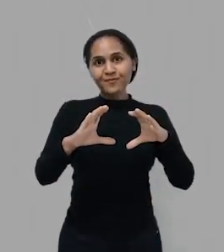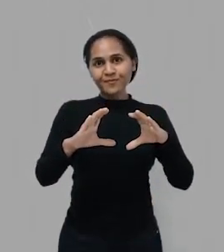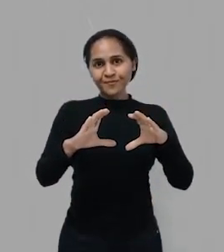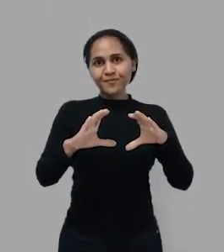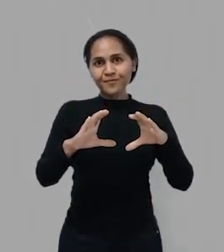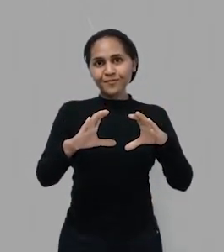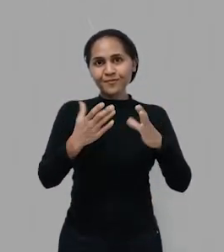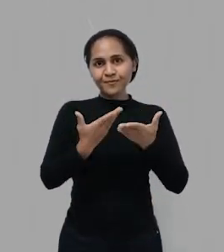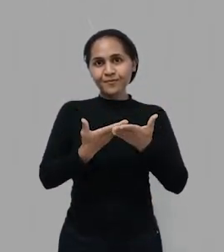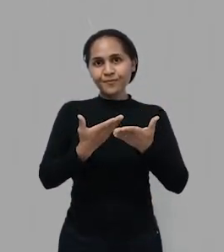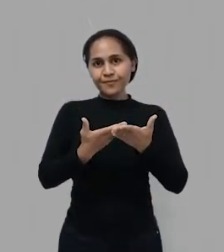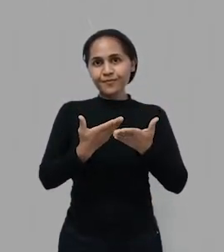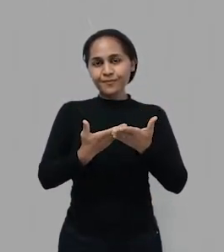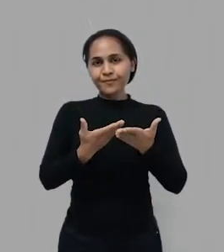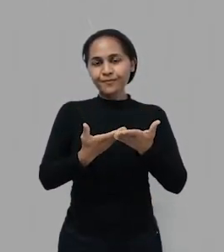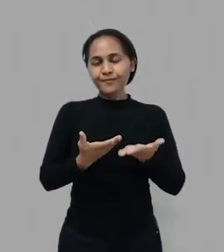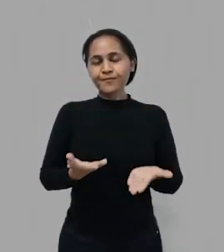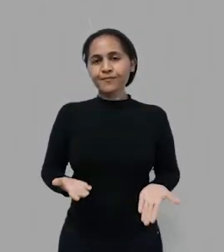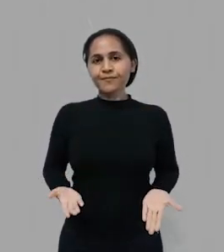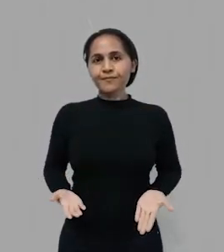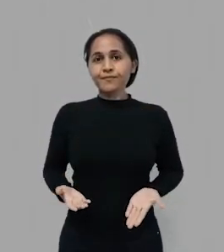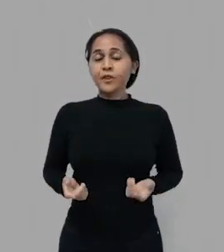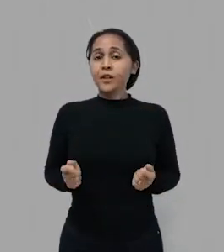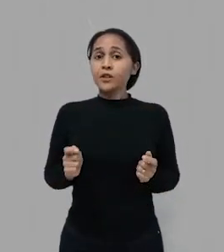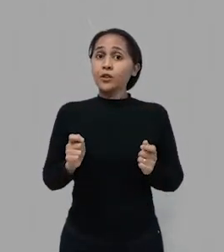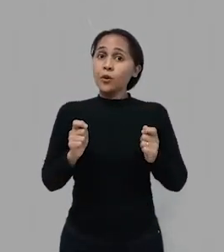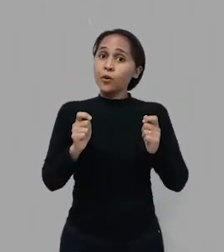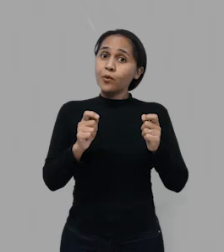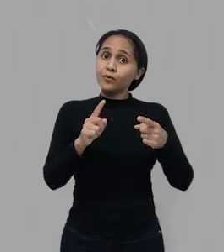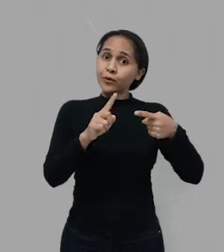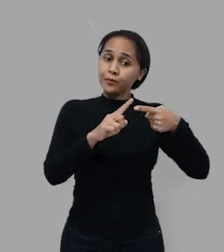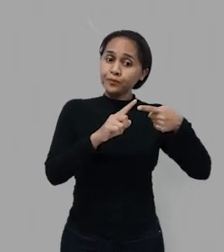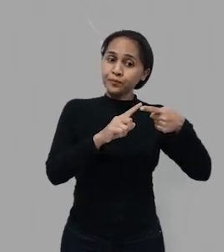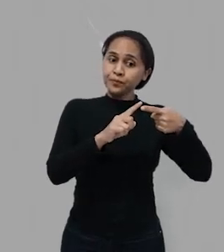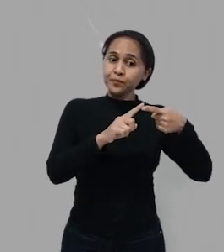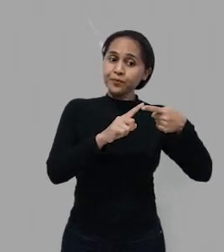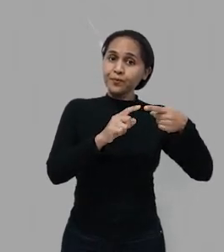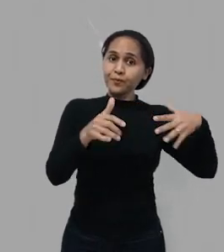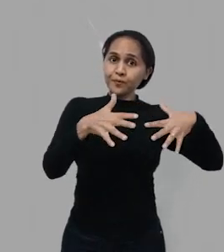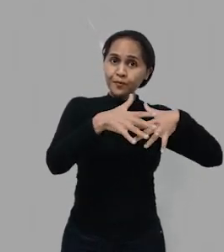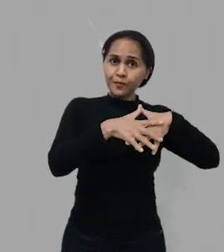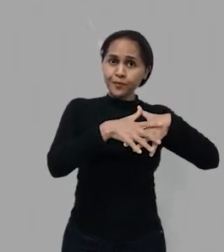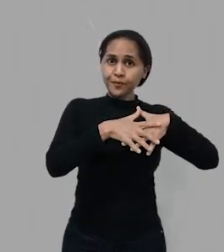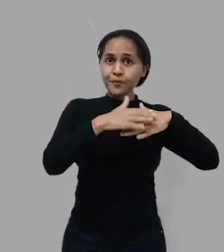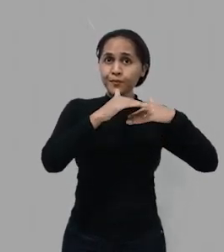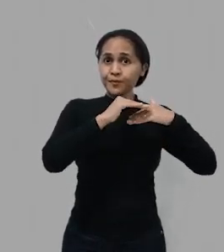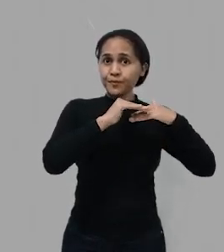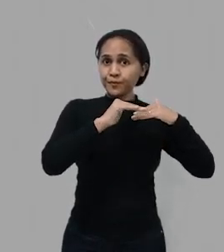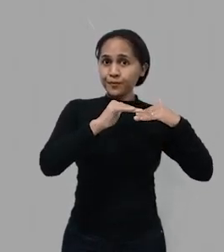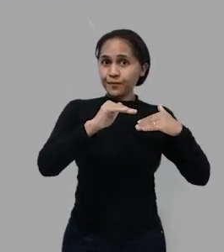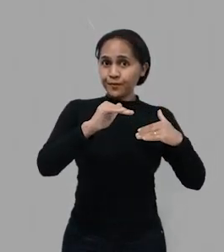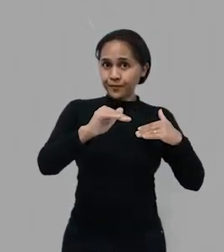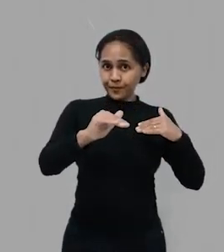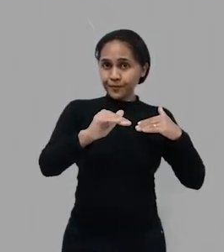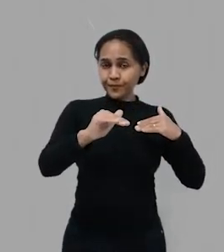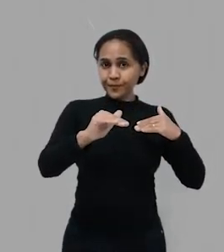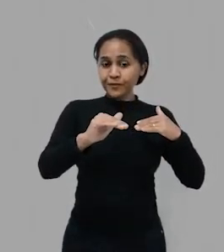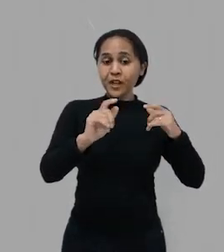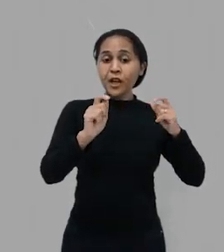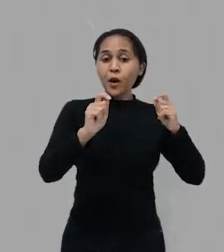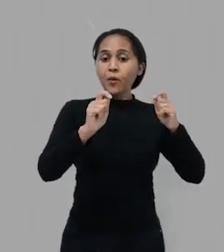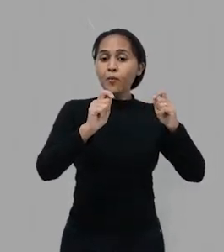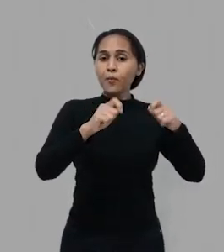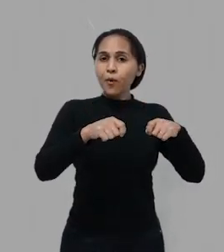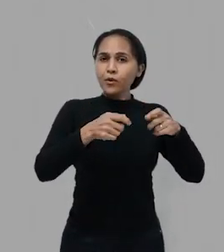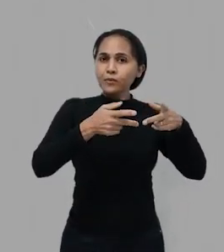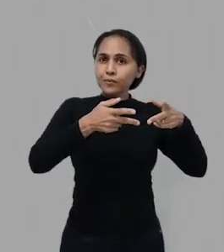isomeria espacial. Então, a isomeria pode ser isomeria plana, quando as fórmulas planas é o suficiente